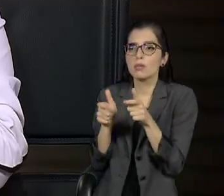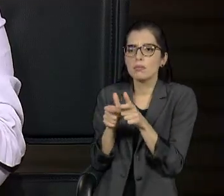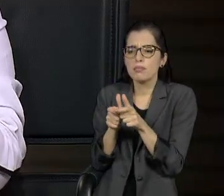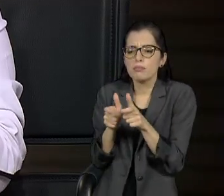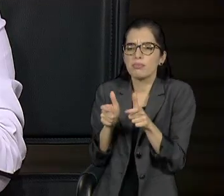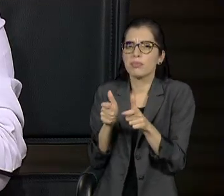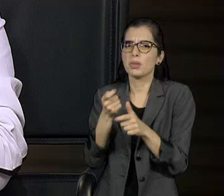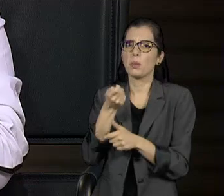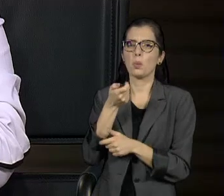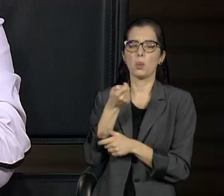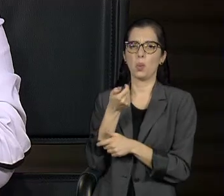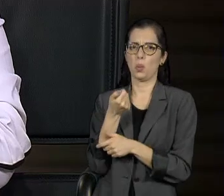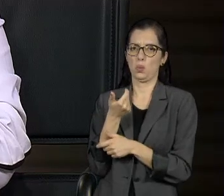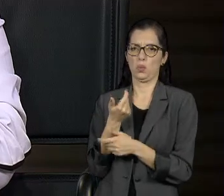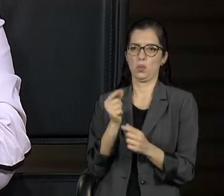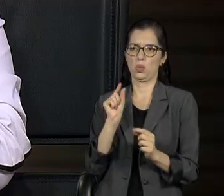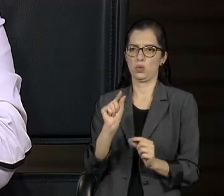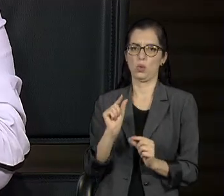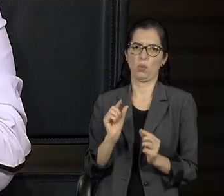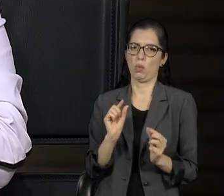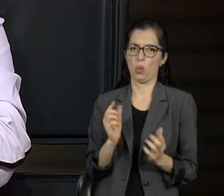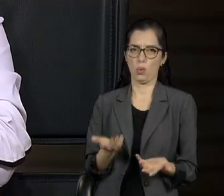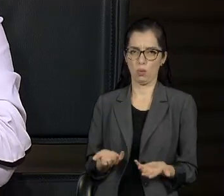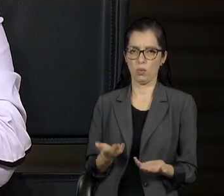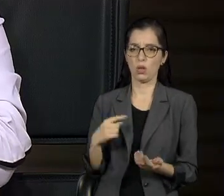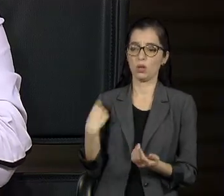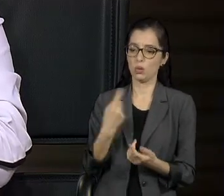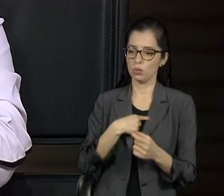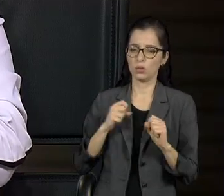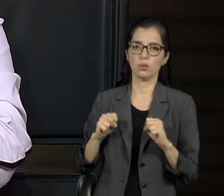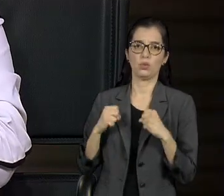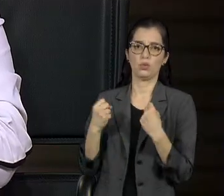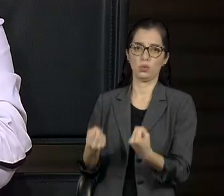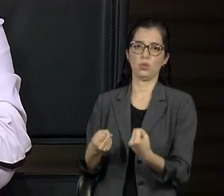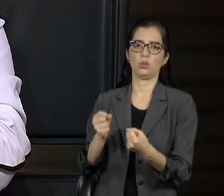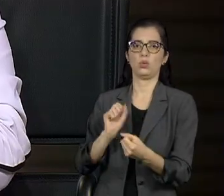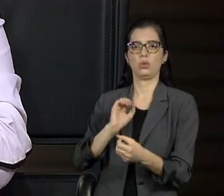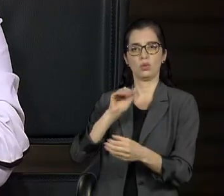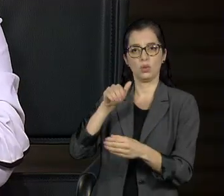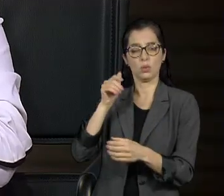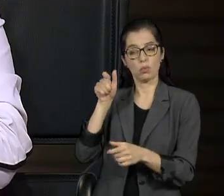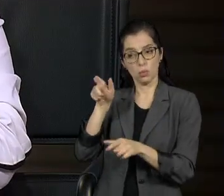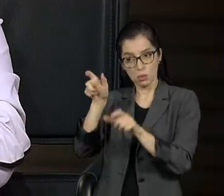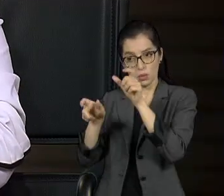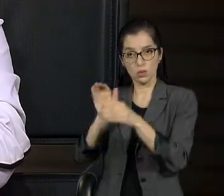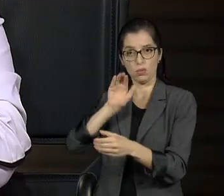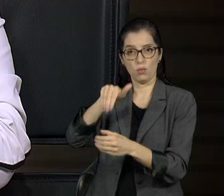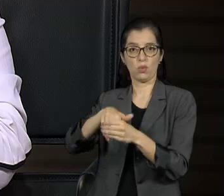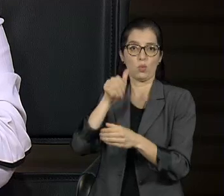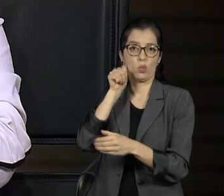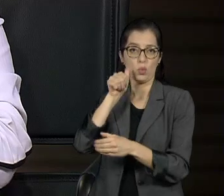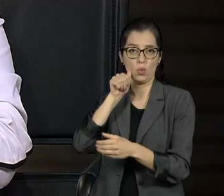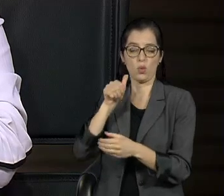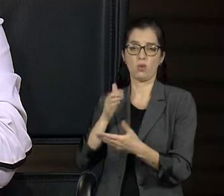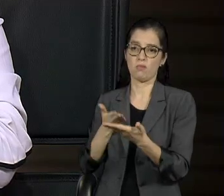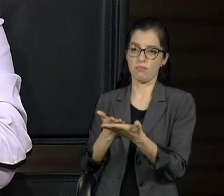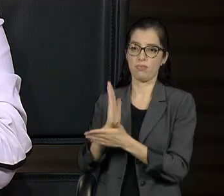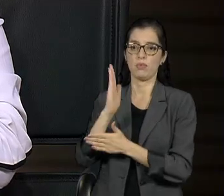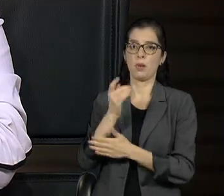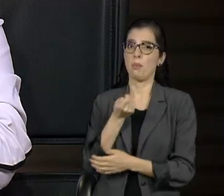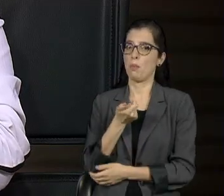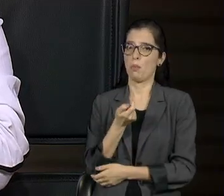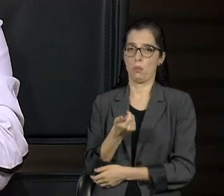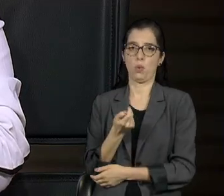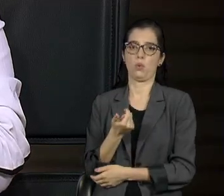2016, apesar de todos os esforços, e a gente tem só 17% das mulheres, né, das câmaras compostas por mulheres,